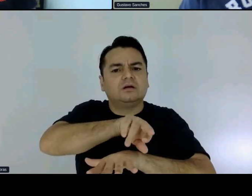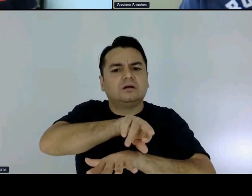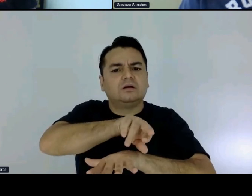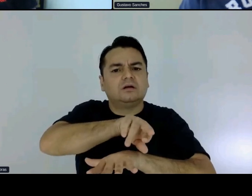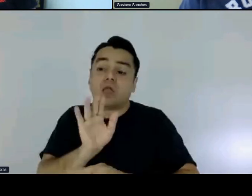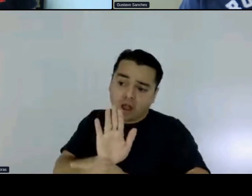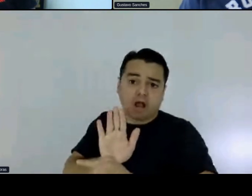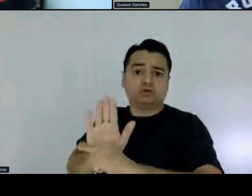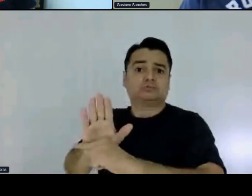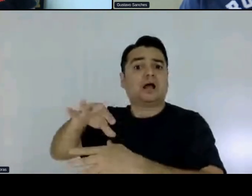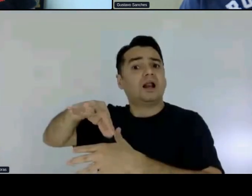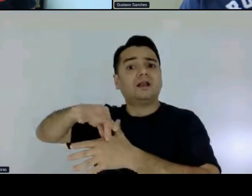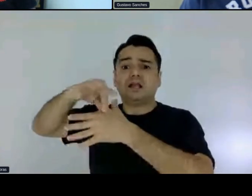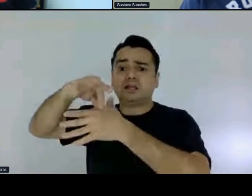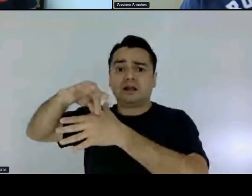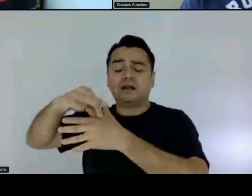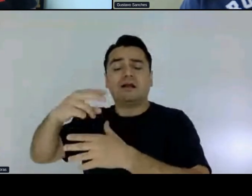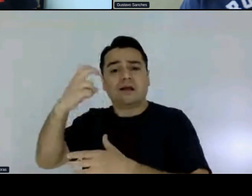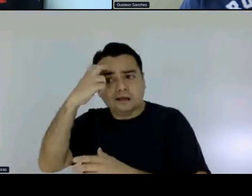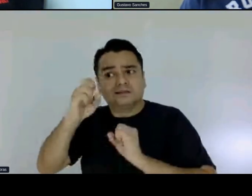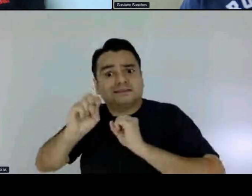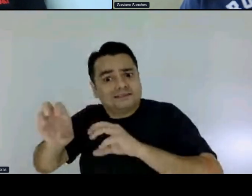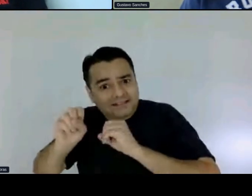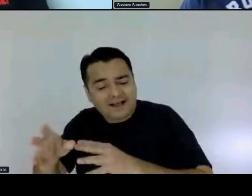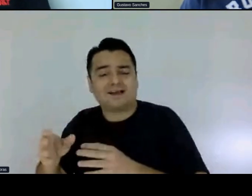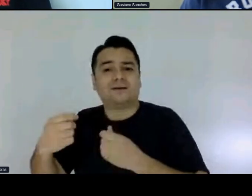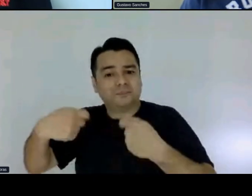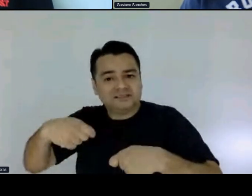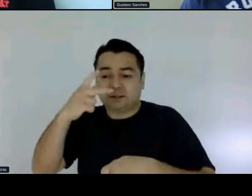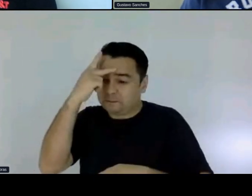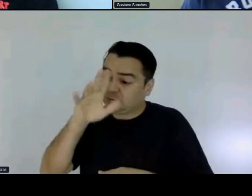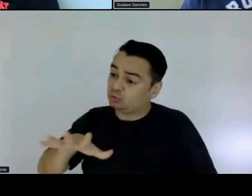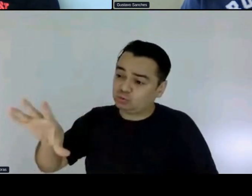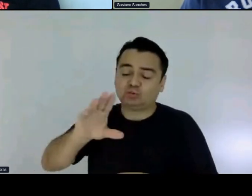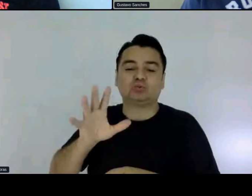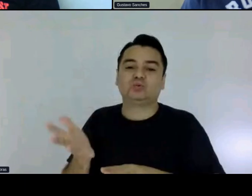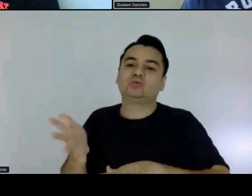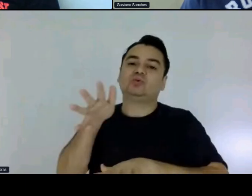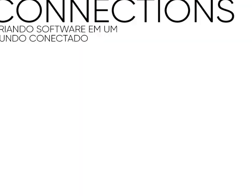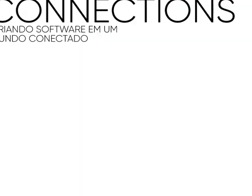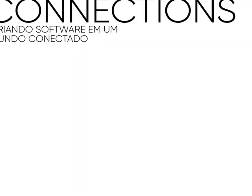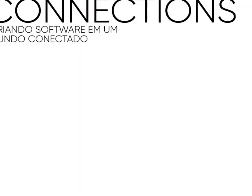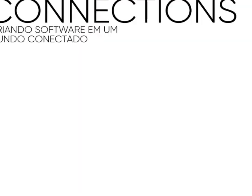a liderança e apoiar as pessoas na inclusão de todos e todas.